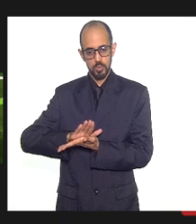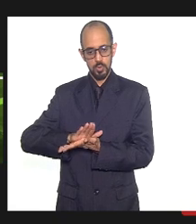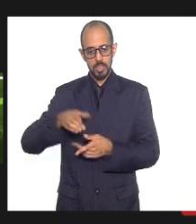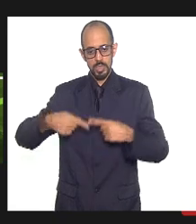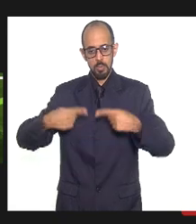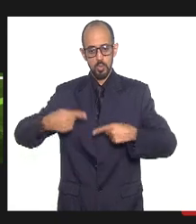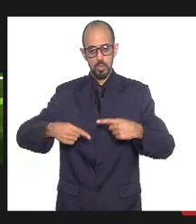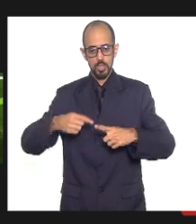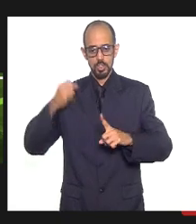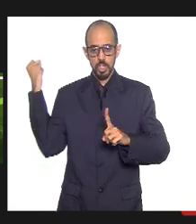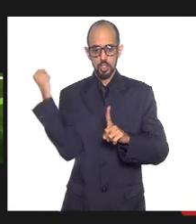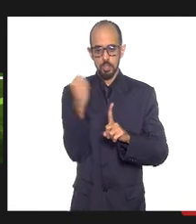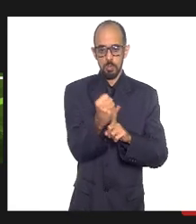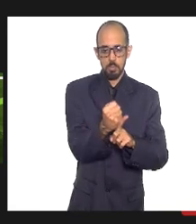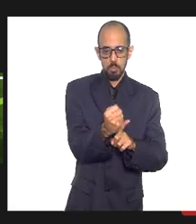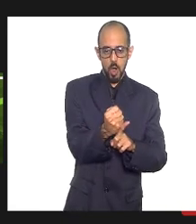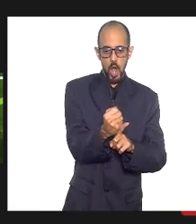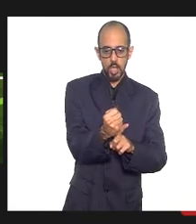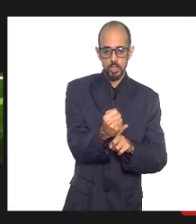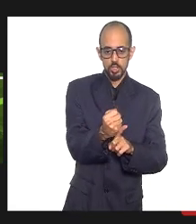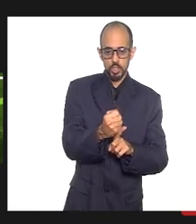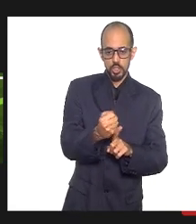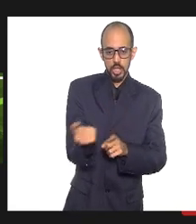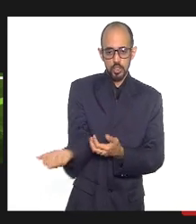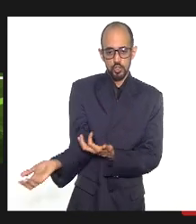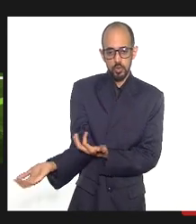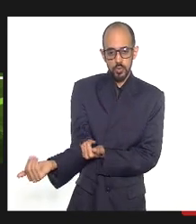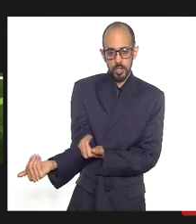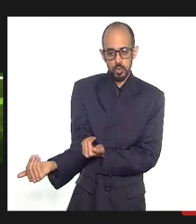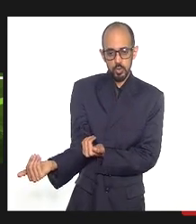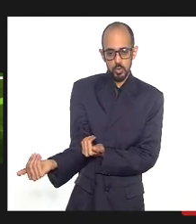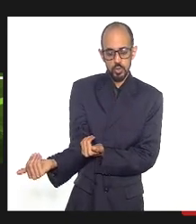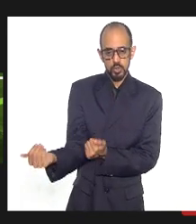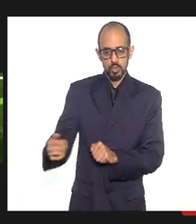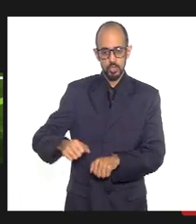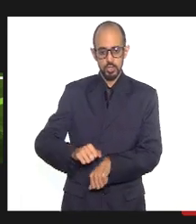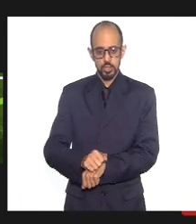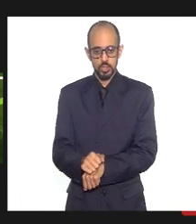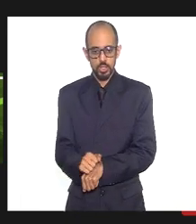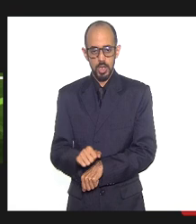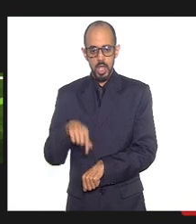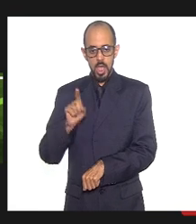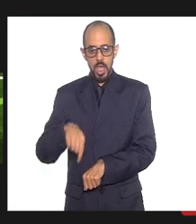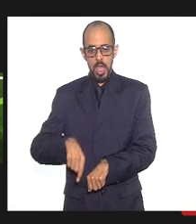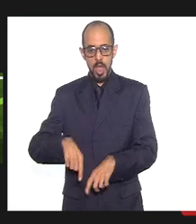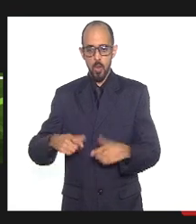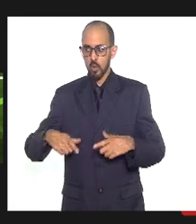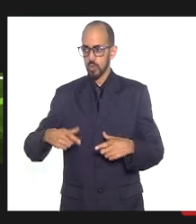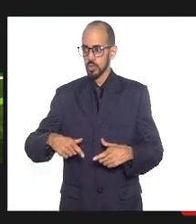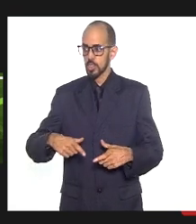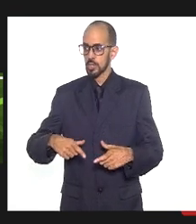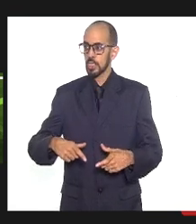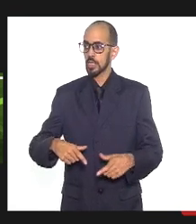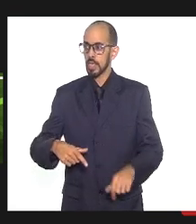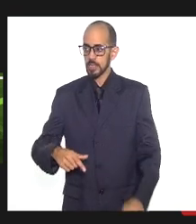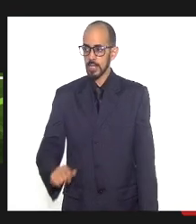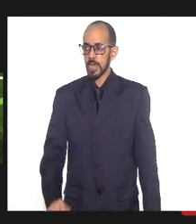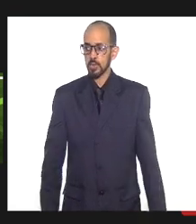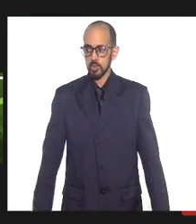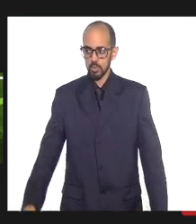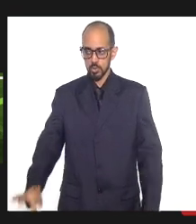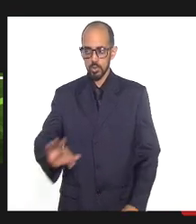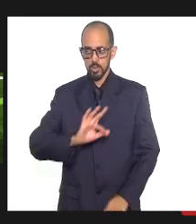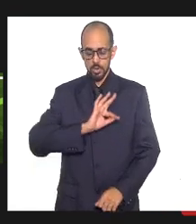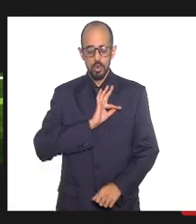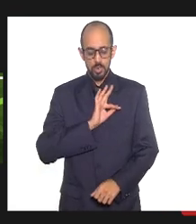né, o extermínio da juventude negra está institucionalizado, é um dos estados onde a polícia mais mata, e é um